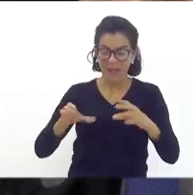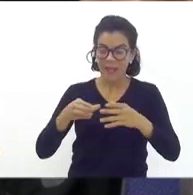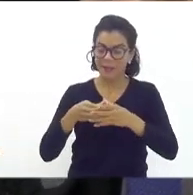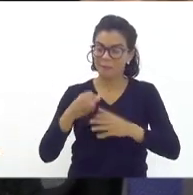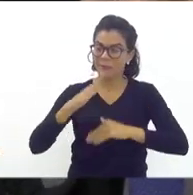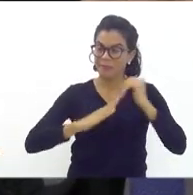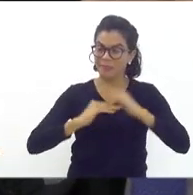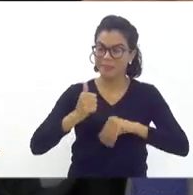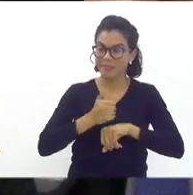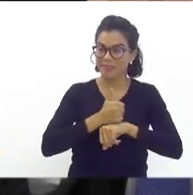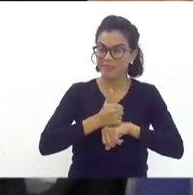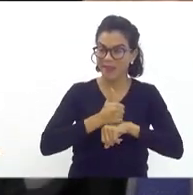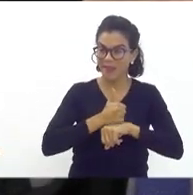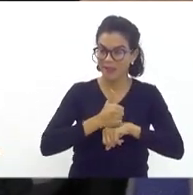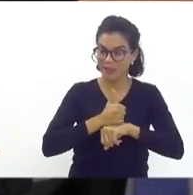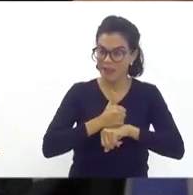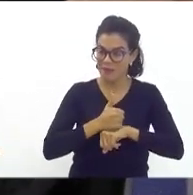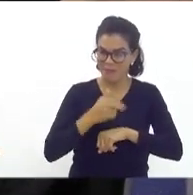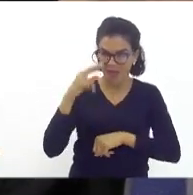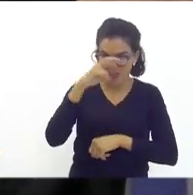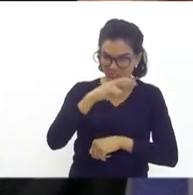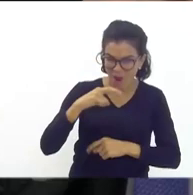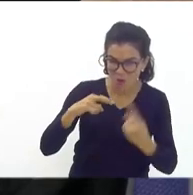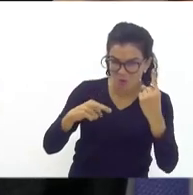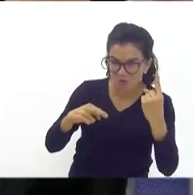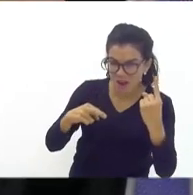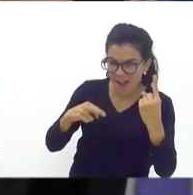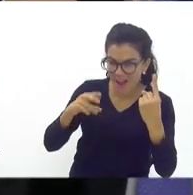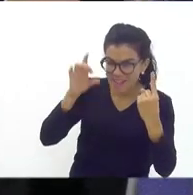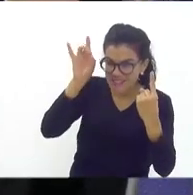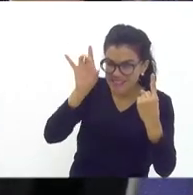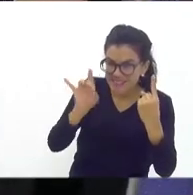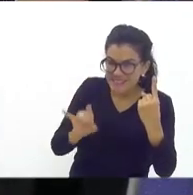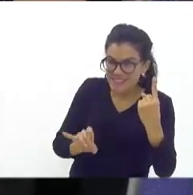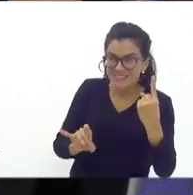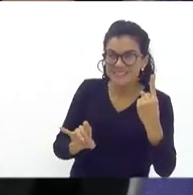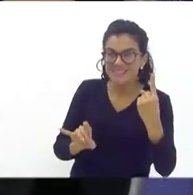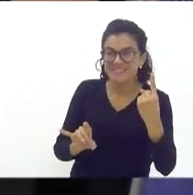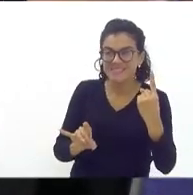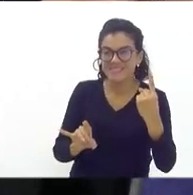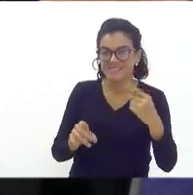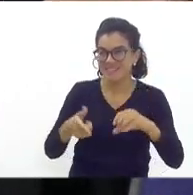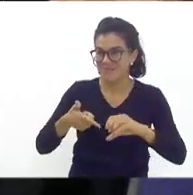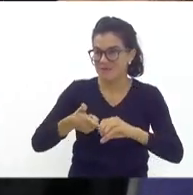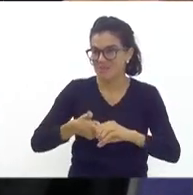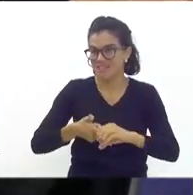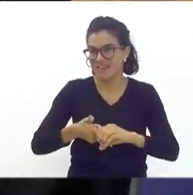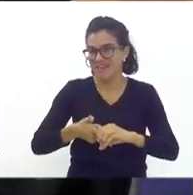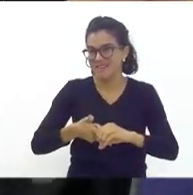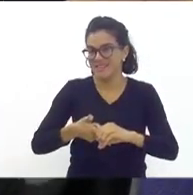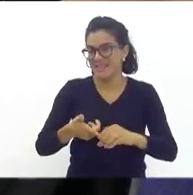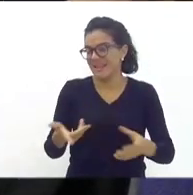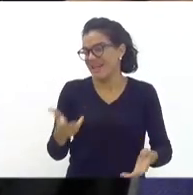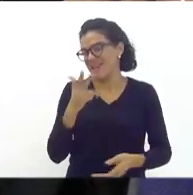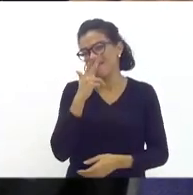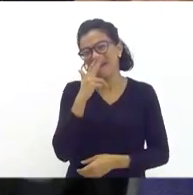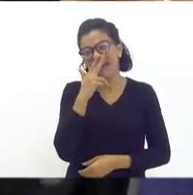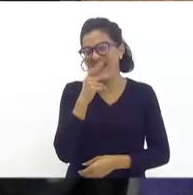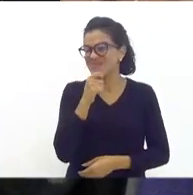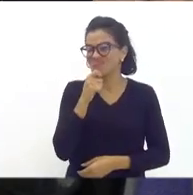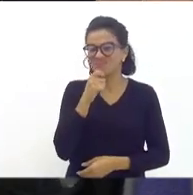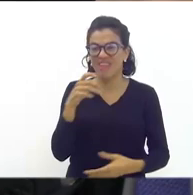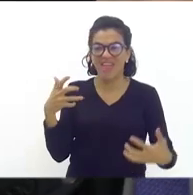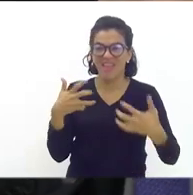da agência para apurar um caso específico de fiscalização de posto de gás me parece que há uma